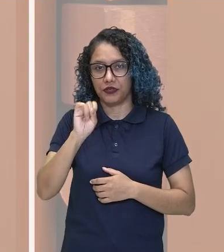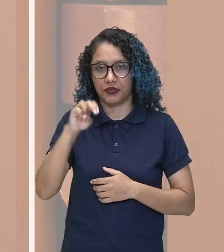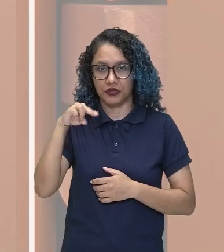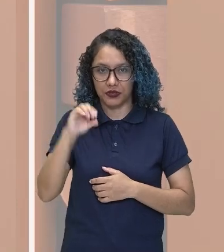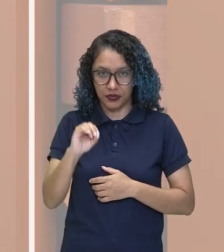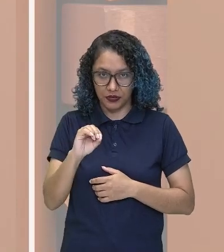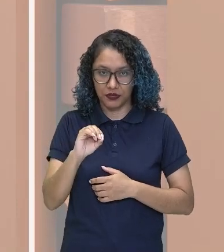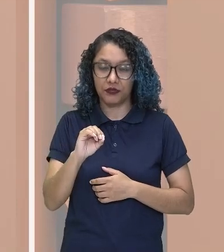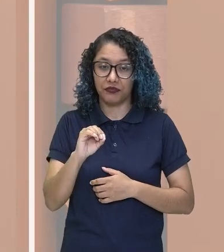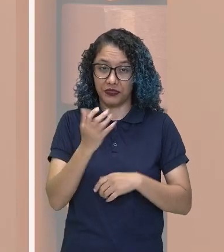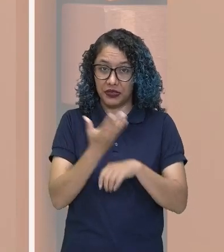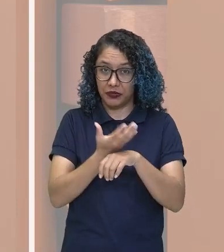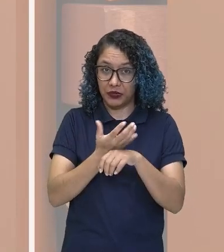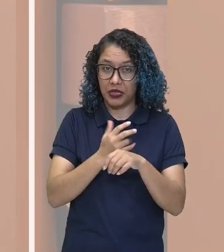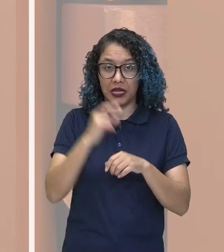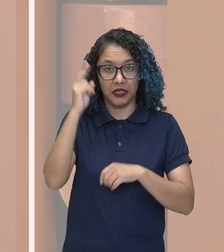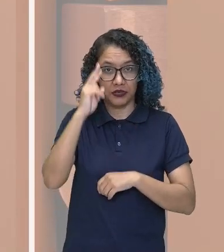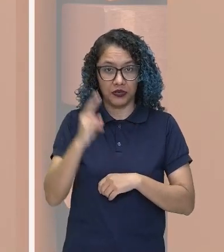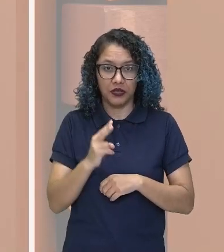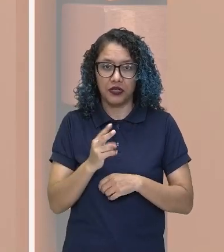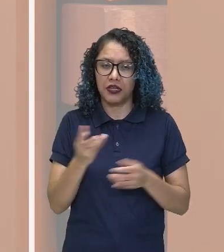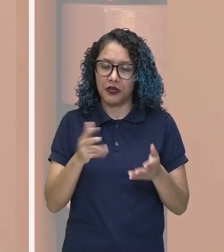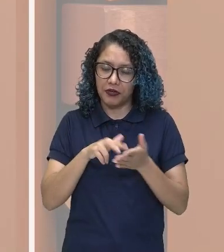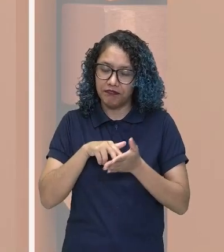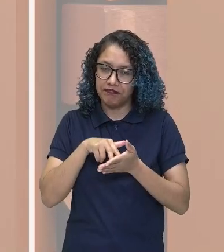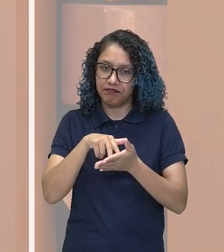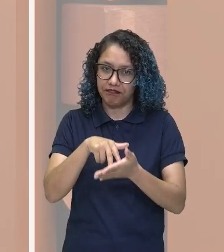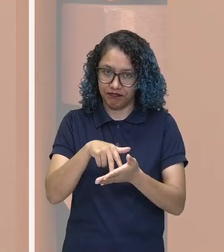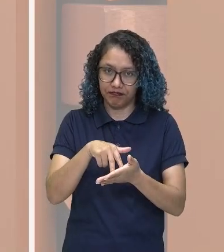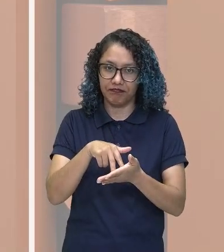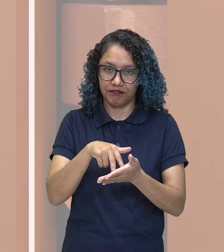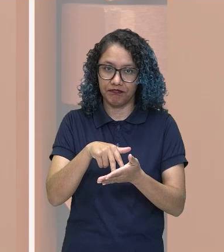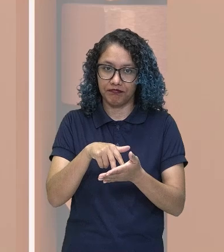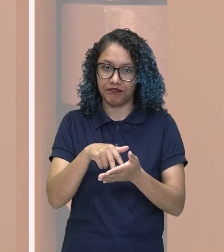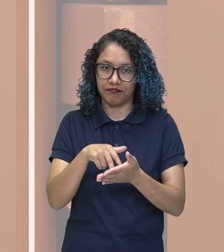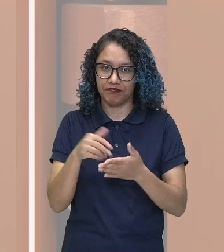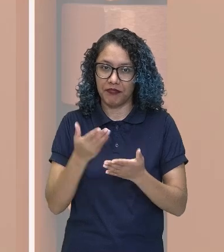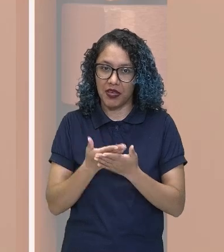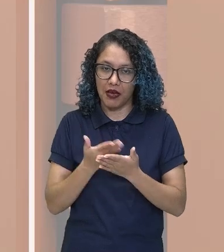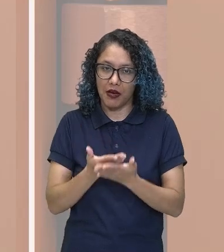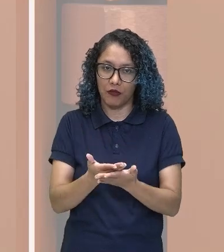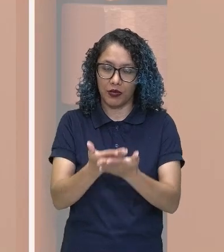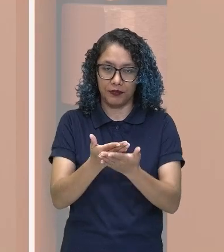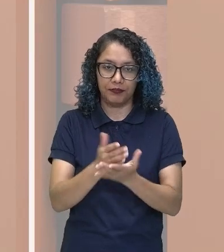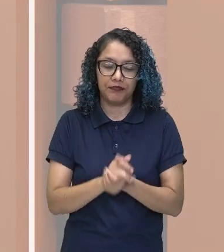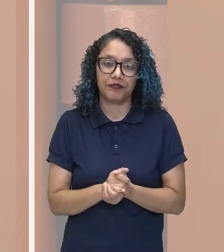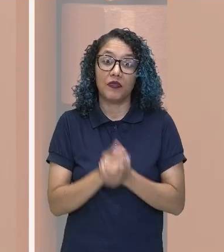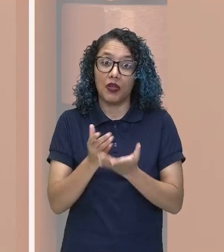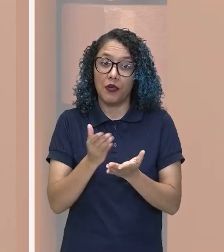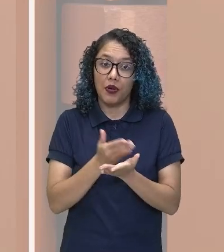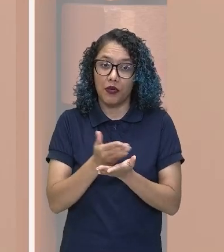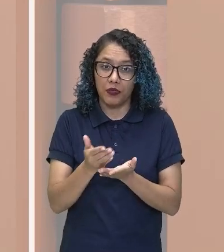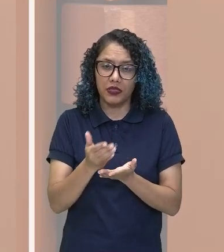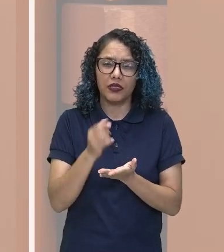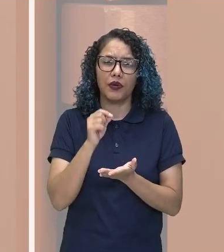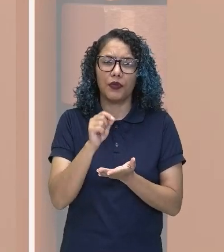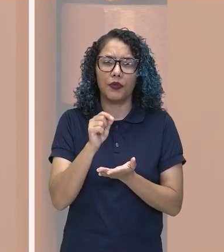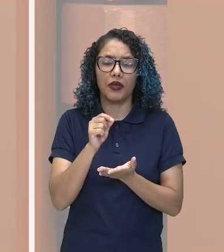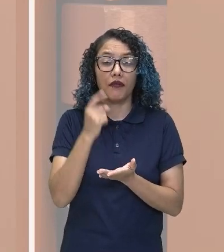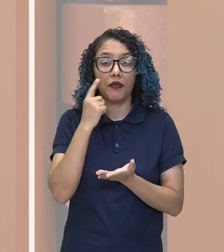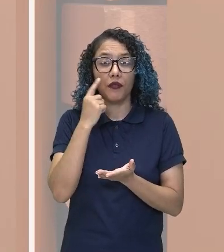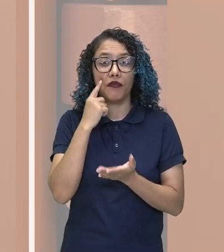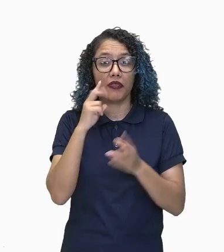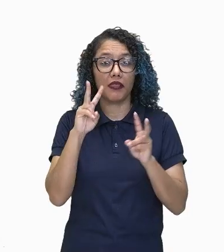do componente de História, e vou ficar com vocês aqui, nesta aula. E para iniciarmos, vamos ver o nosso objeto